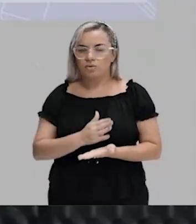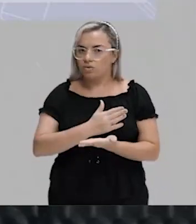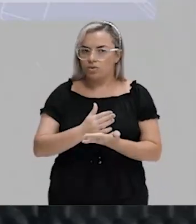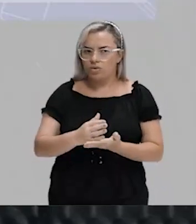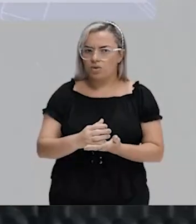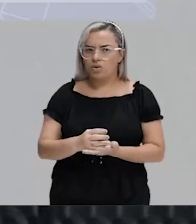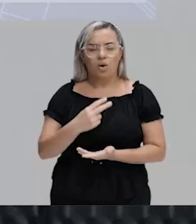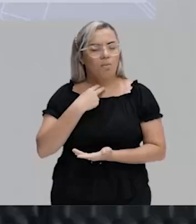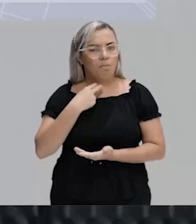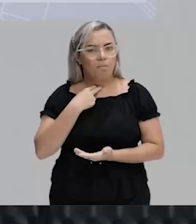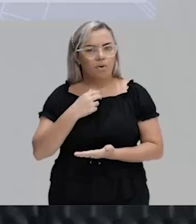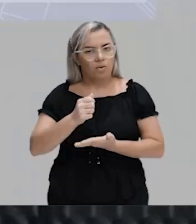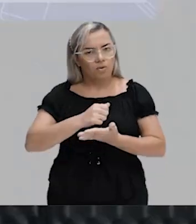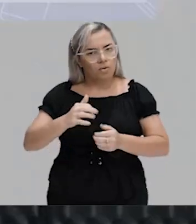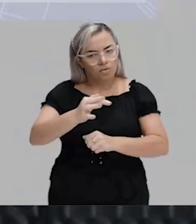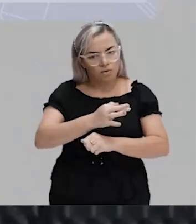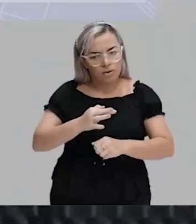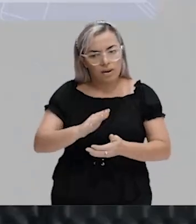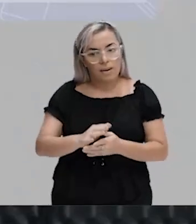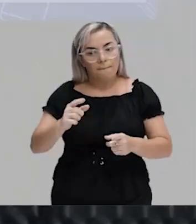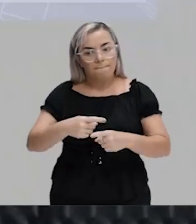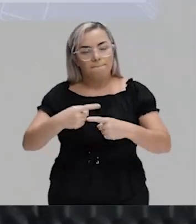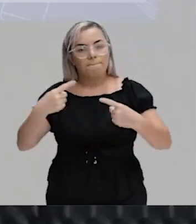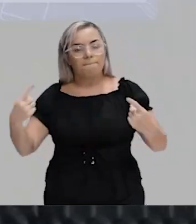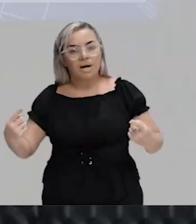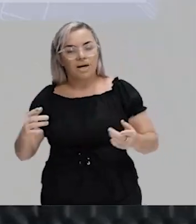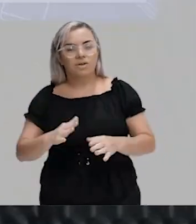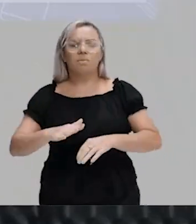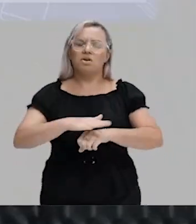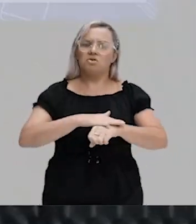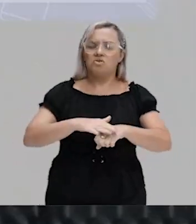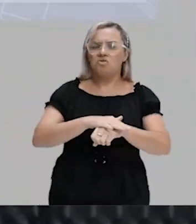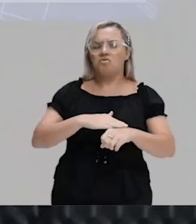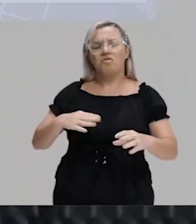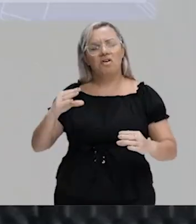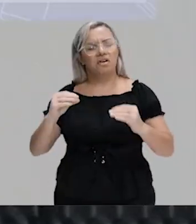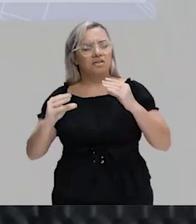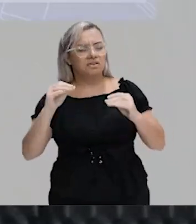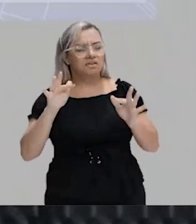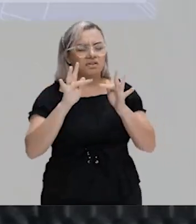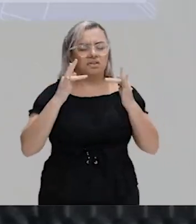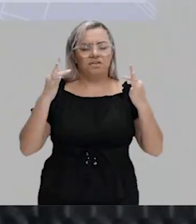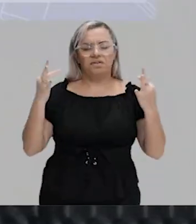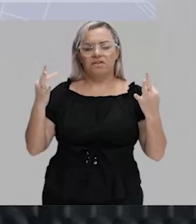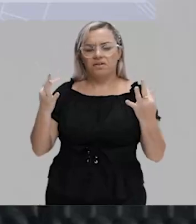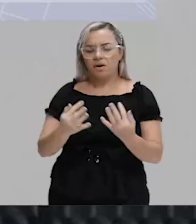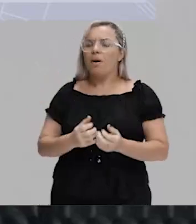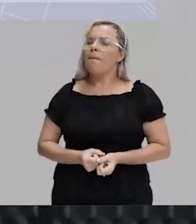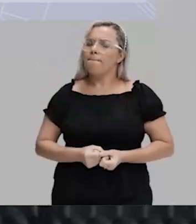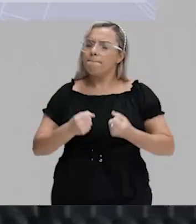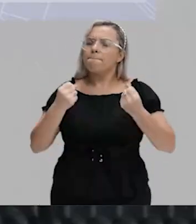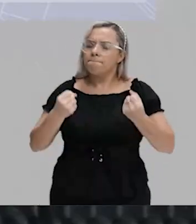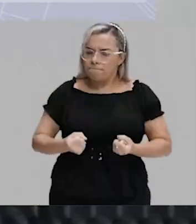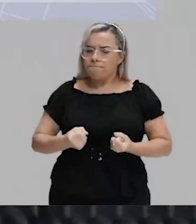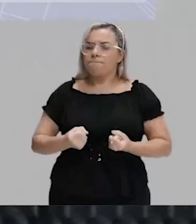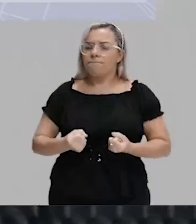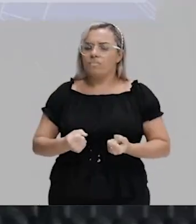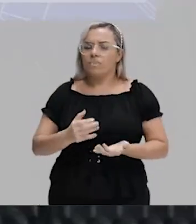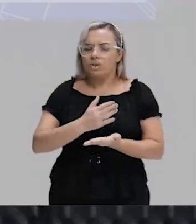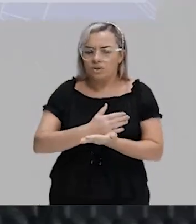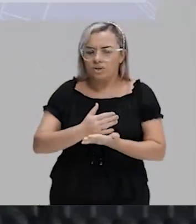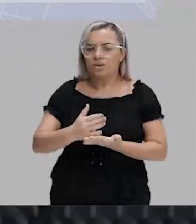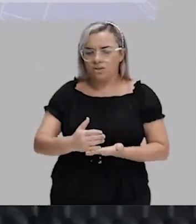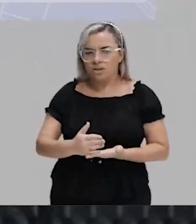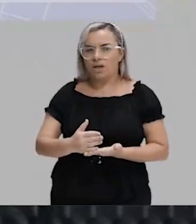conversa entre amigos, entre familiares, é aceitável desconsiderar essa regra e iniciar com pronome átono sem problema